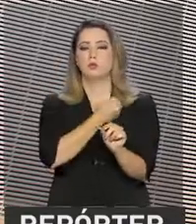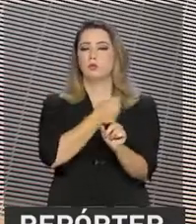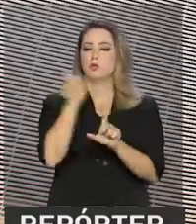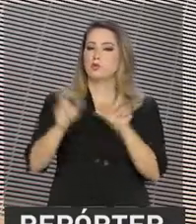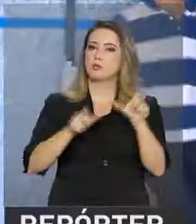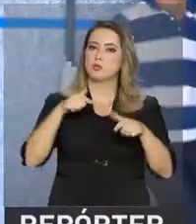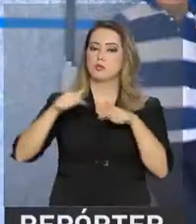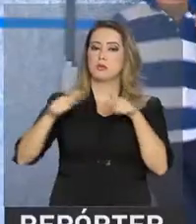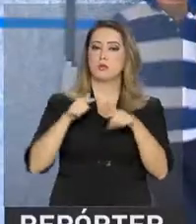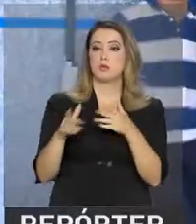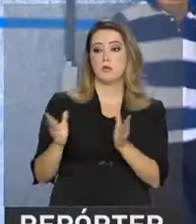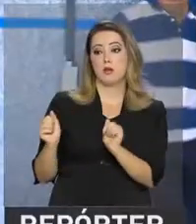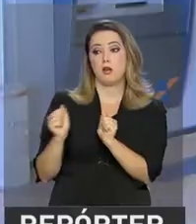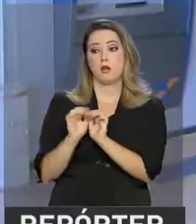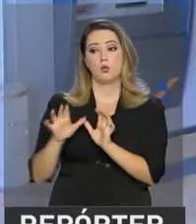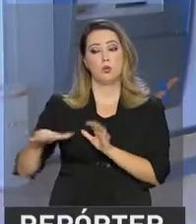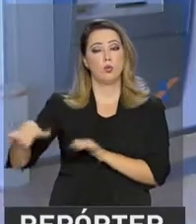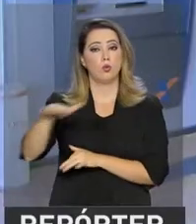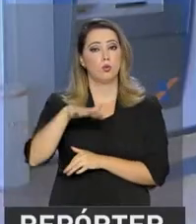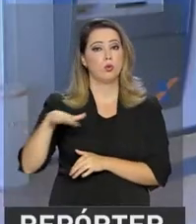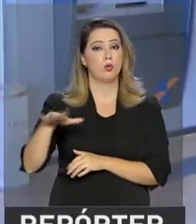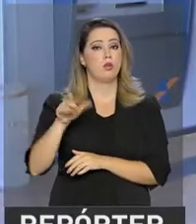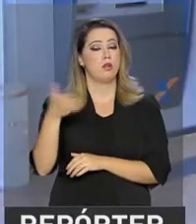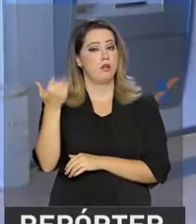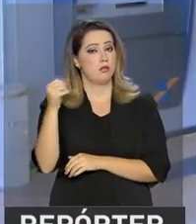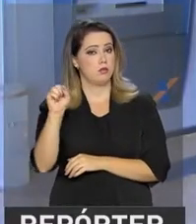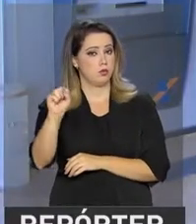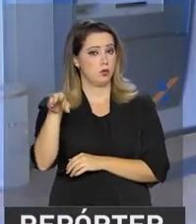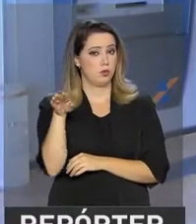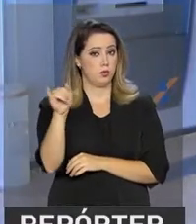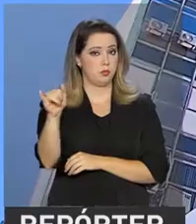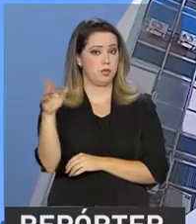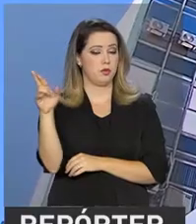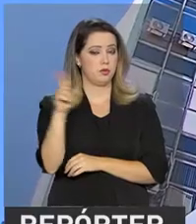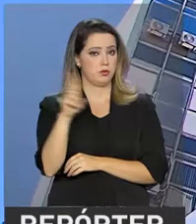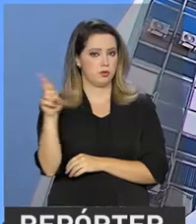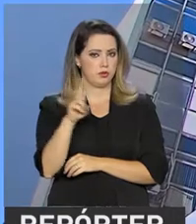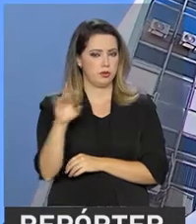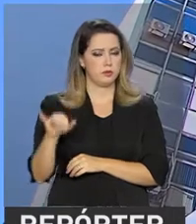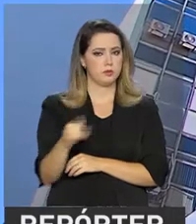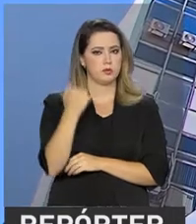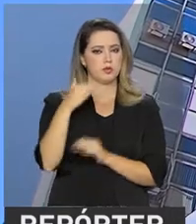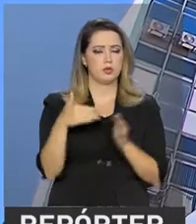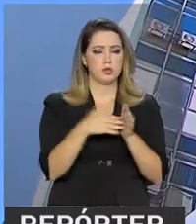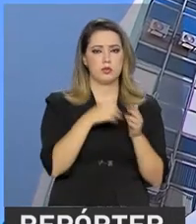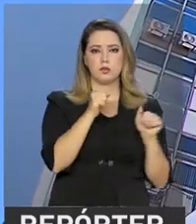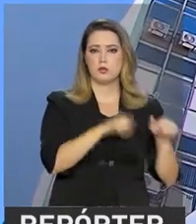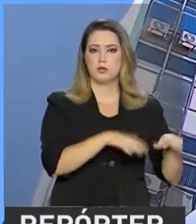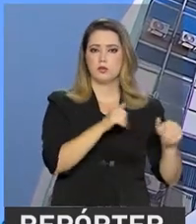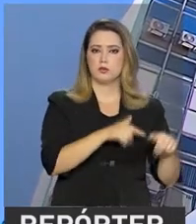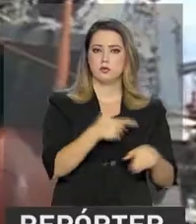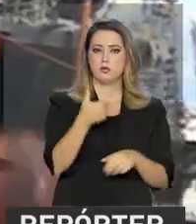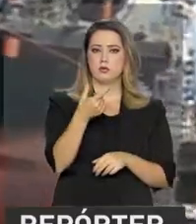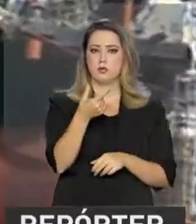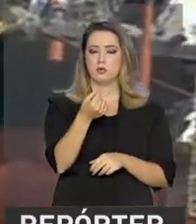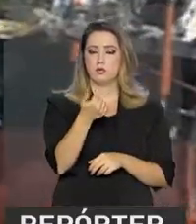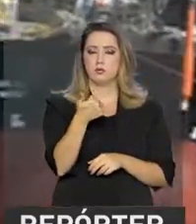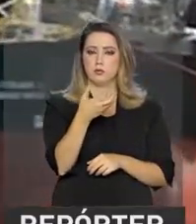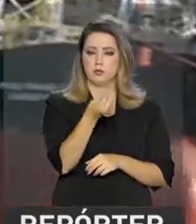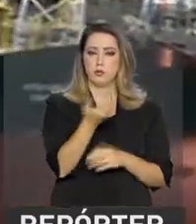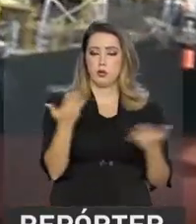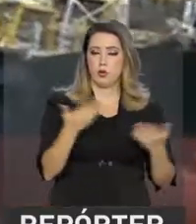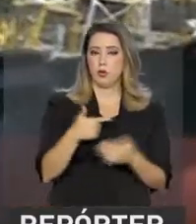as estatais saíram de um lucro de 8 bilhões e 700 milhões de reais de janeiro a setembro de 2016 para